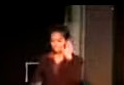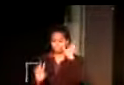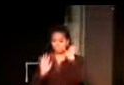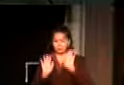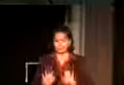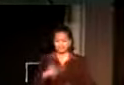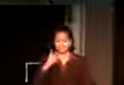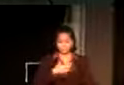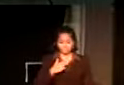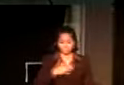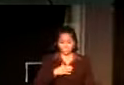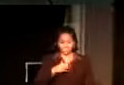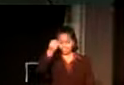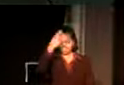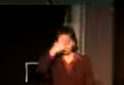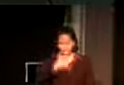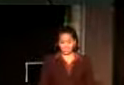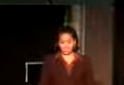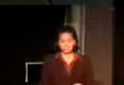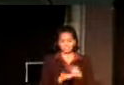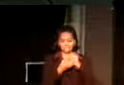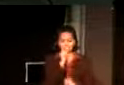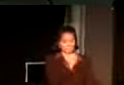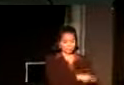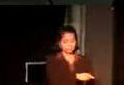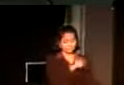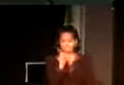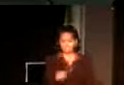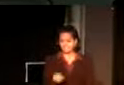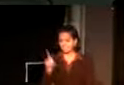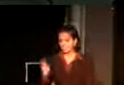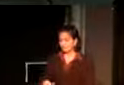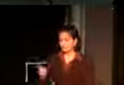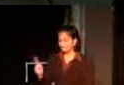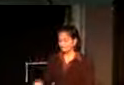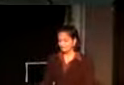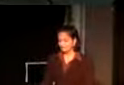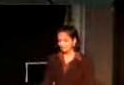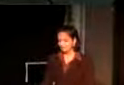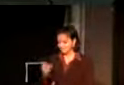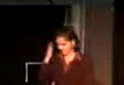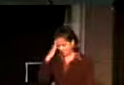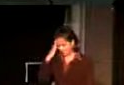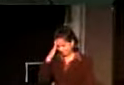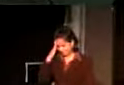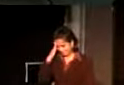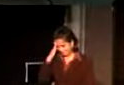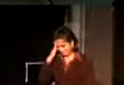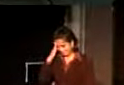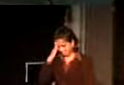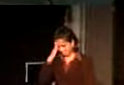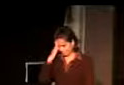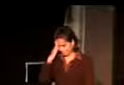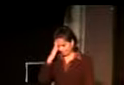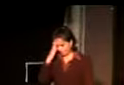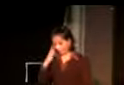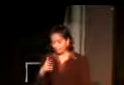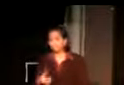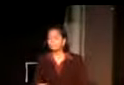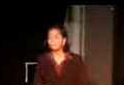você pode não estar fazendo isso mas o que você é é suficiente para se olhar no espelho e